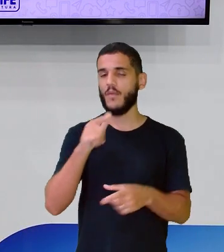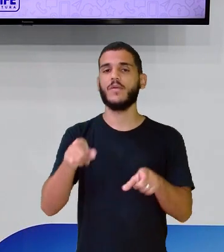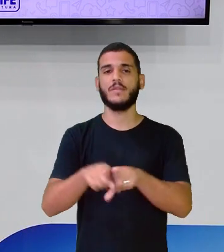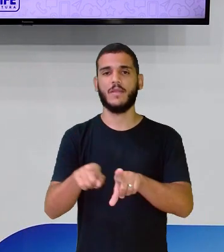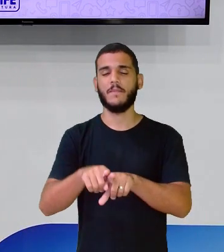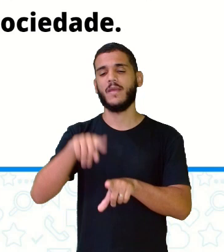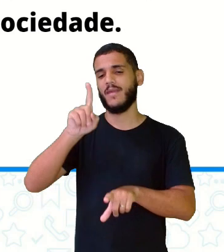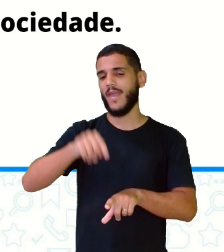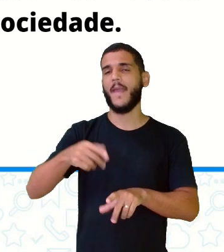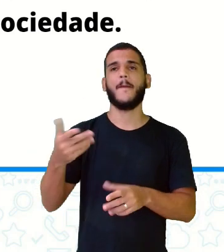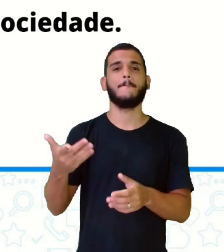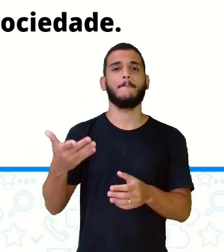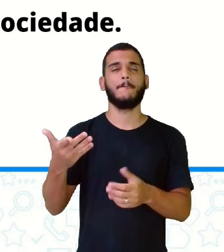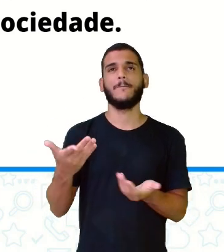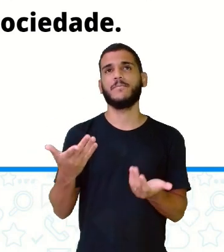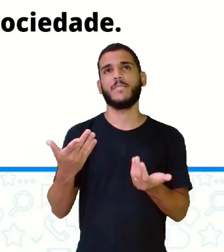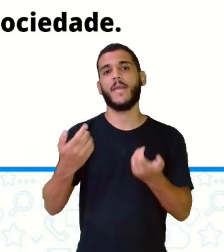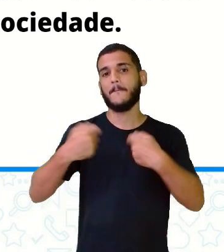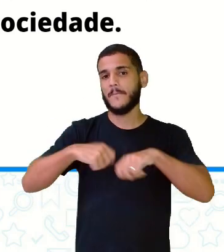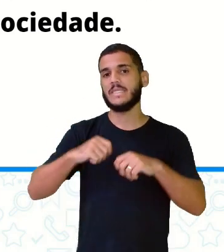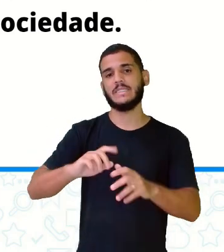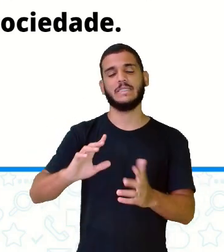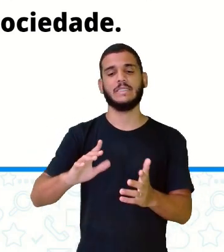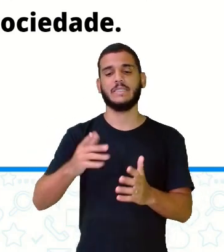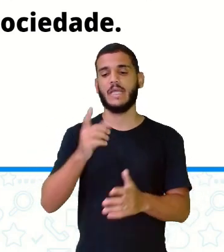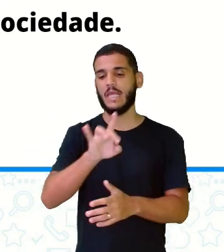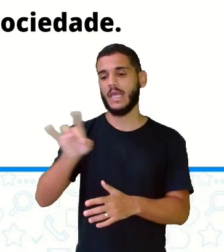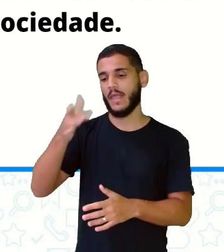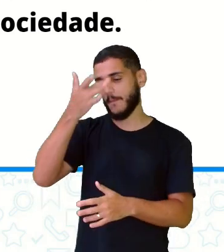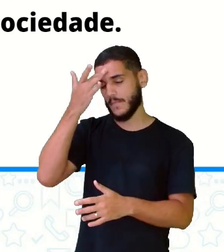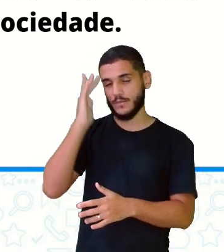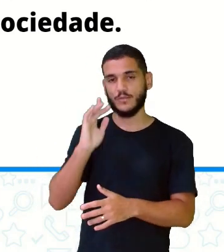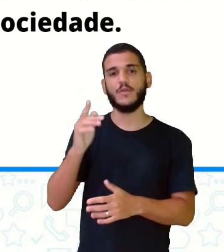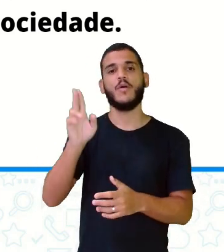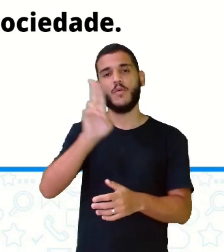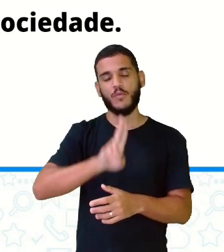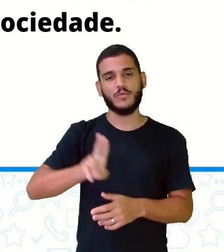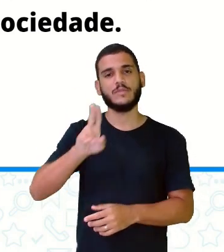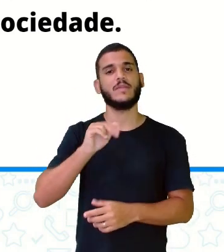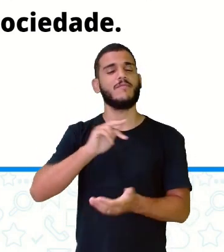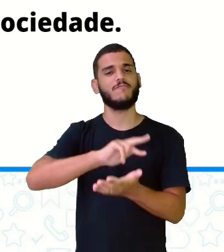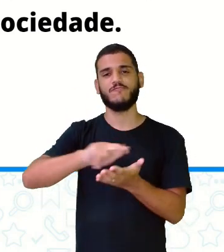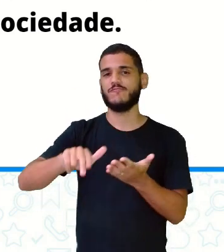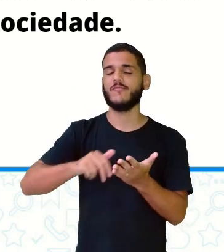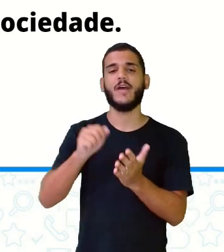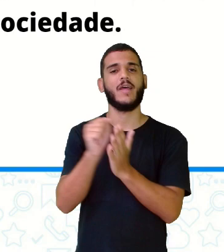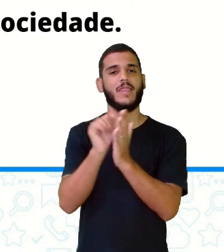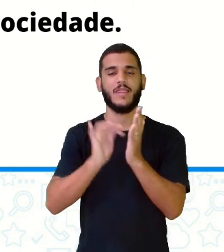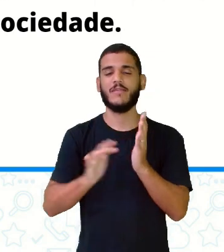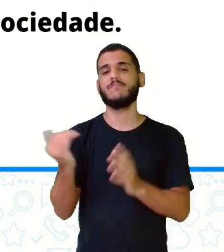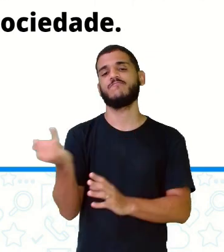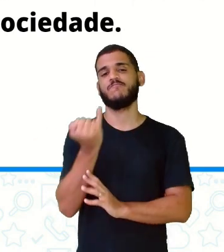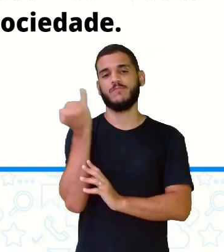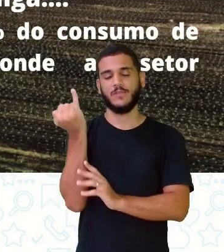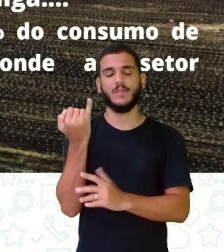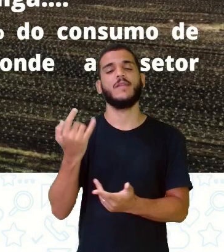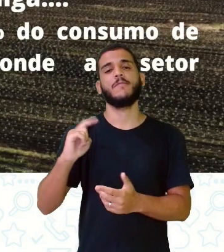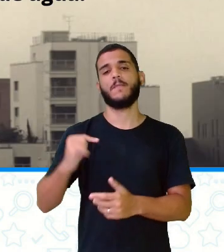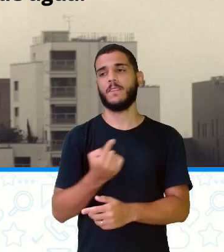ser essencial para a sobrevivência dos seres vivos, é utilizada para diversas atividades importantes